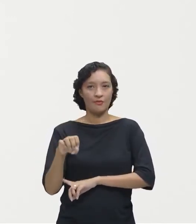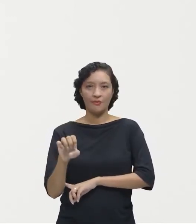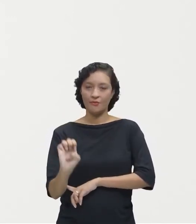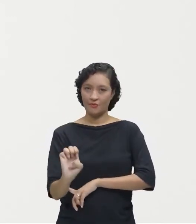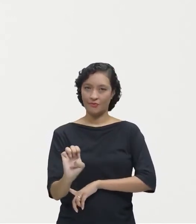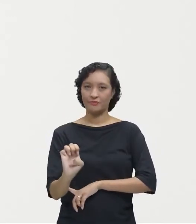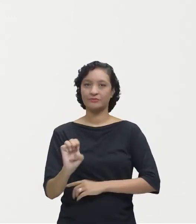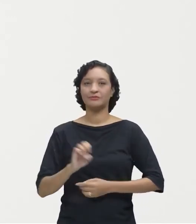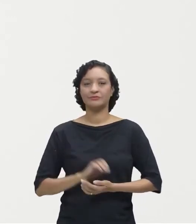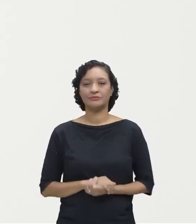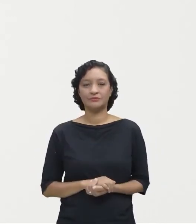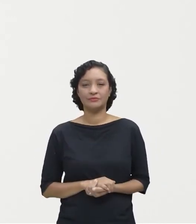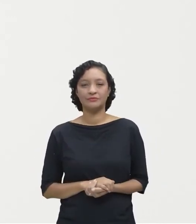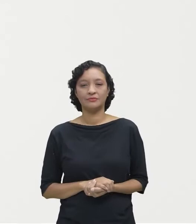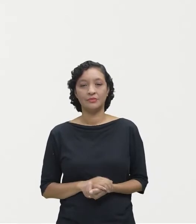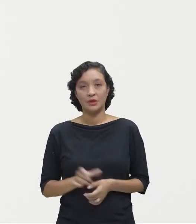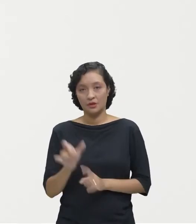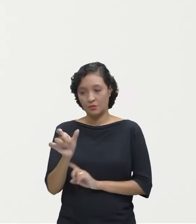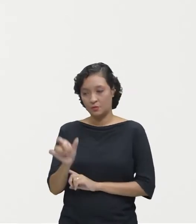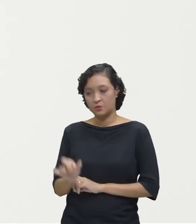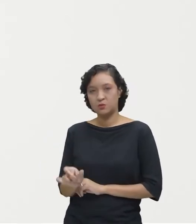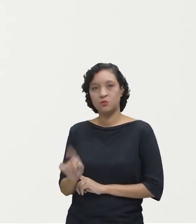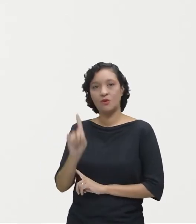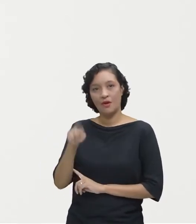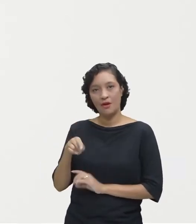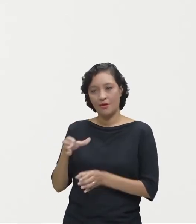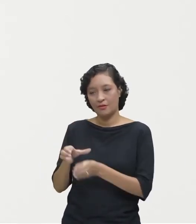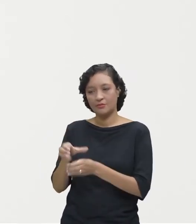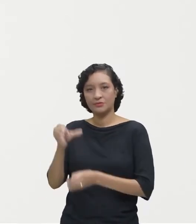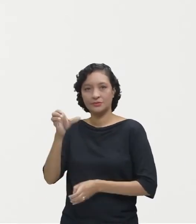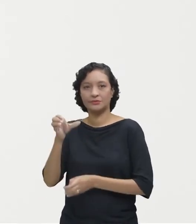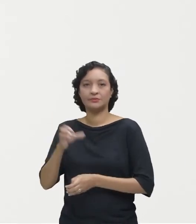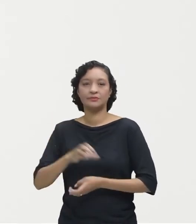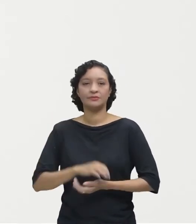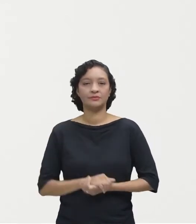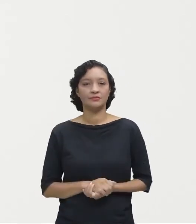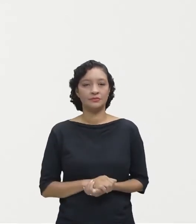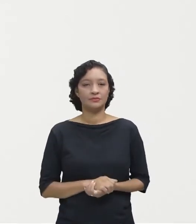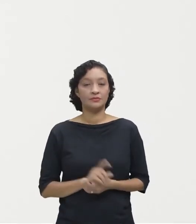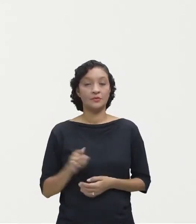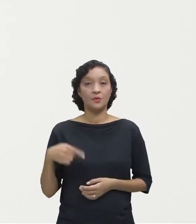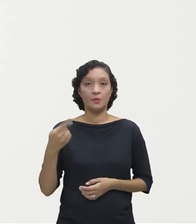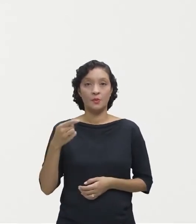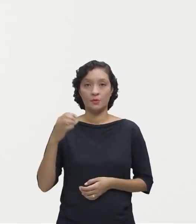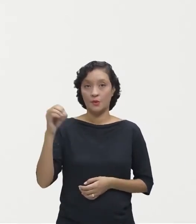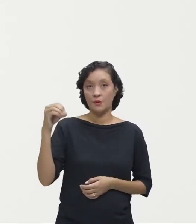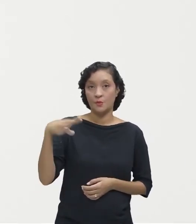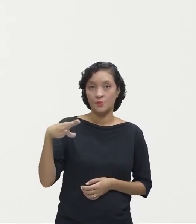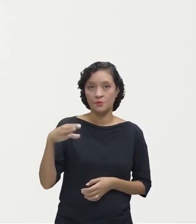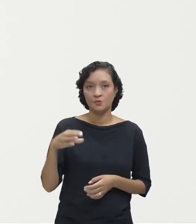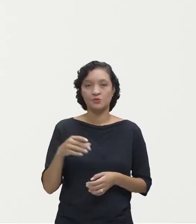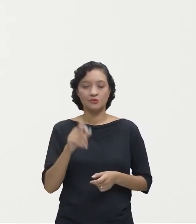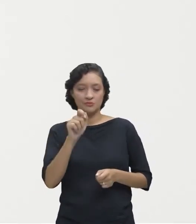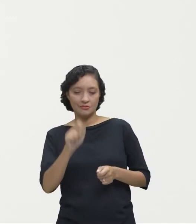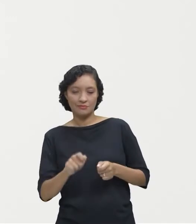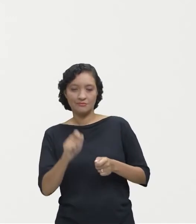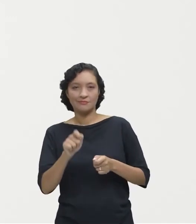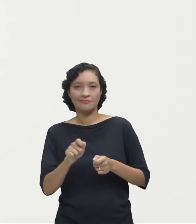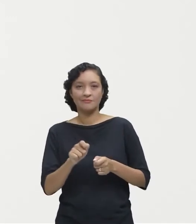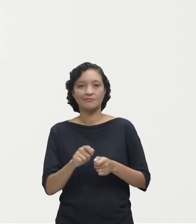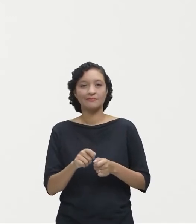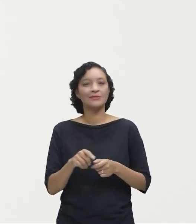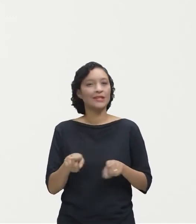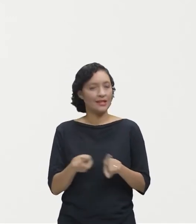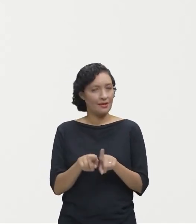aqui ele é um cilindro. E aqui, ó, o abajur. O abajur tem